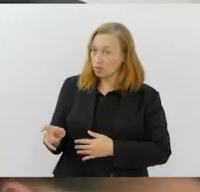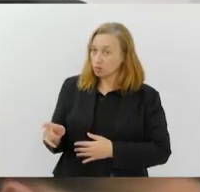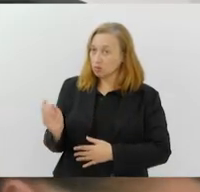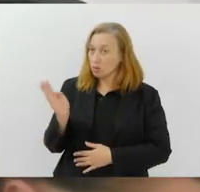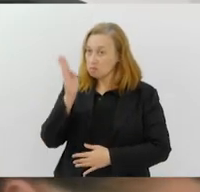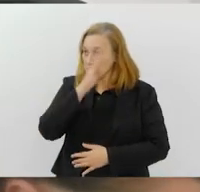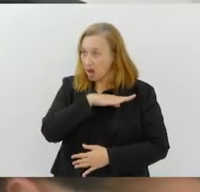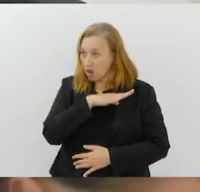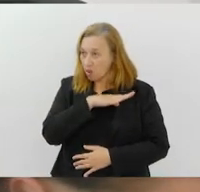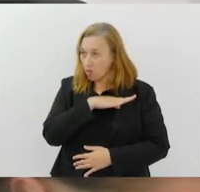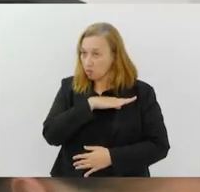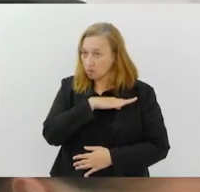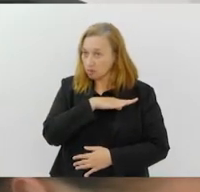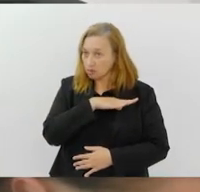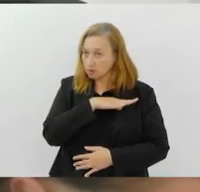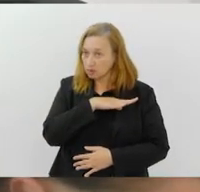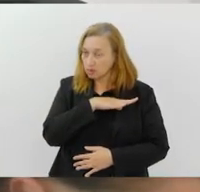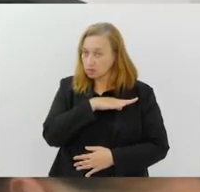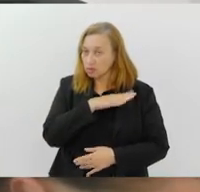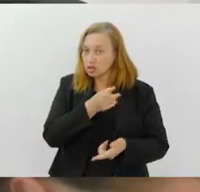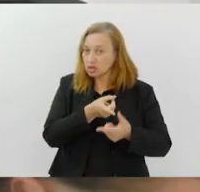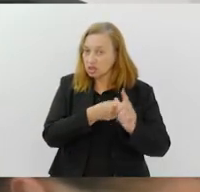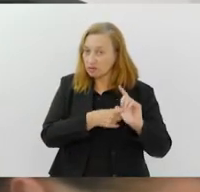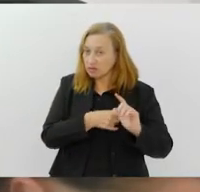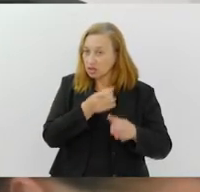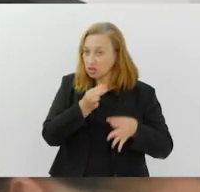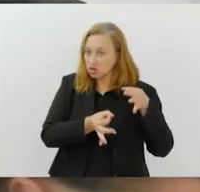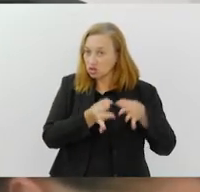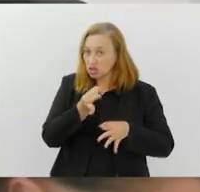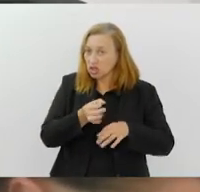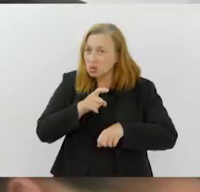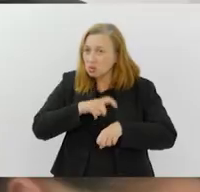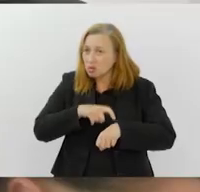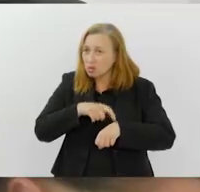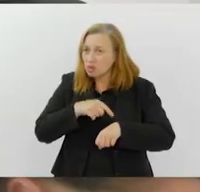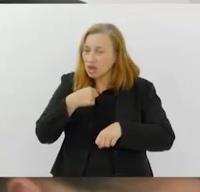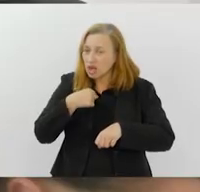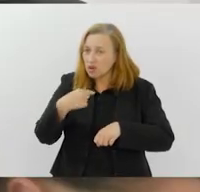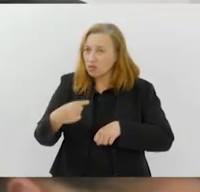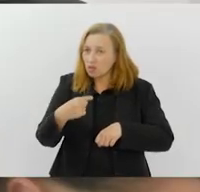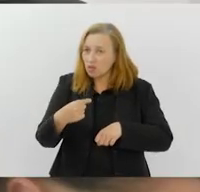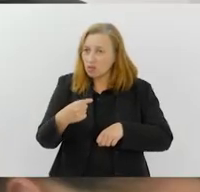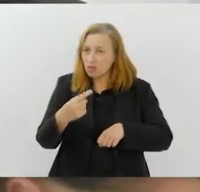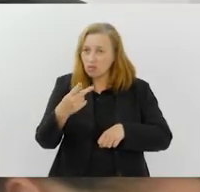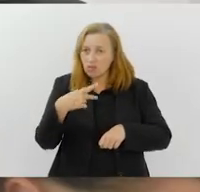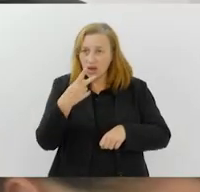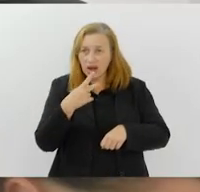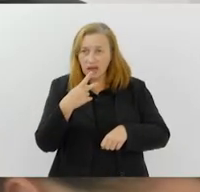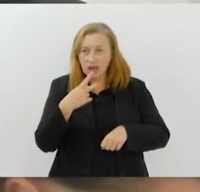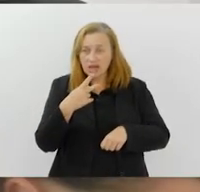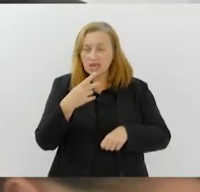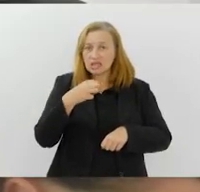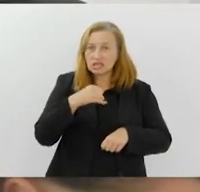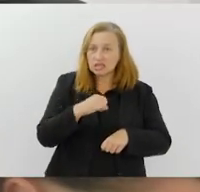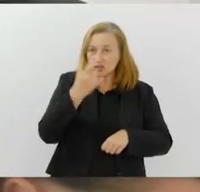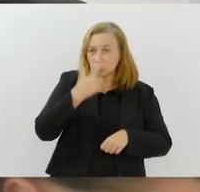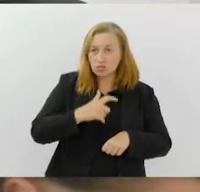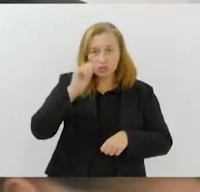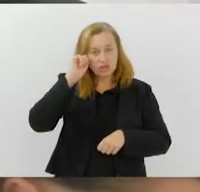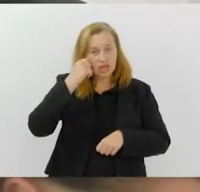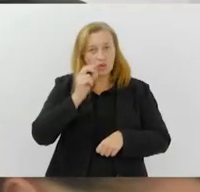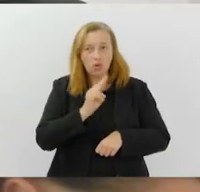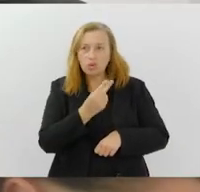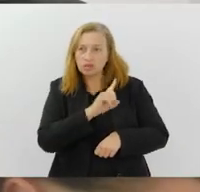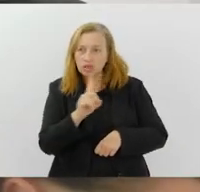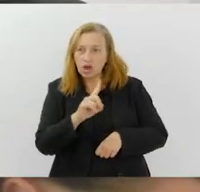está devendo a justiça e aí nesse momento eu vou me identificar como negro ou não negro é isso que você tá falando